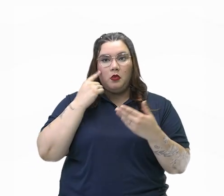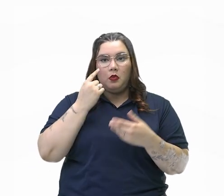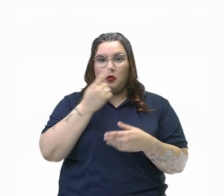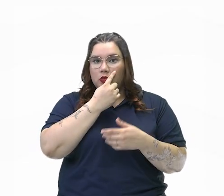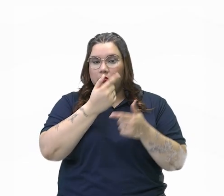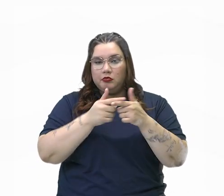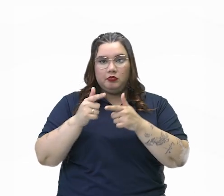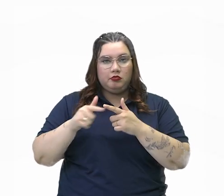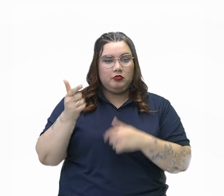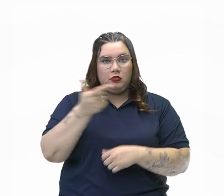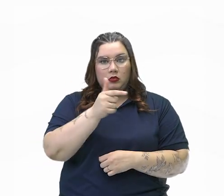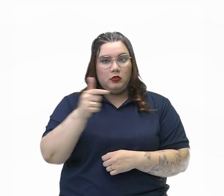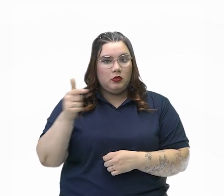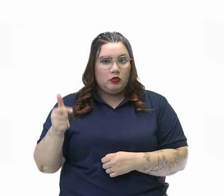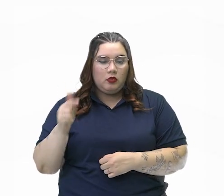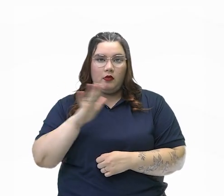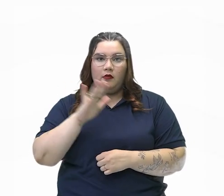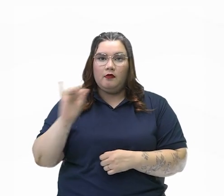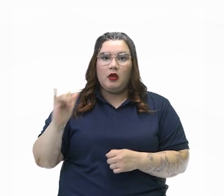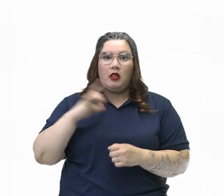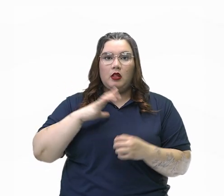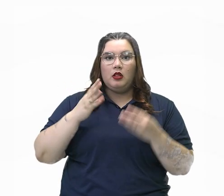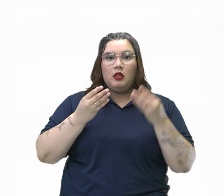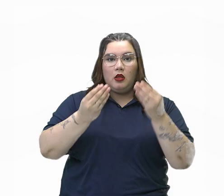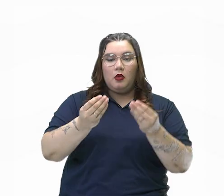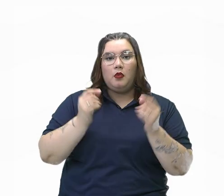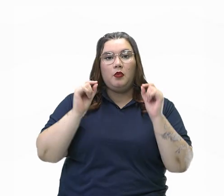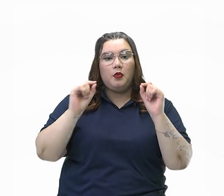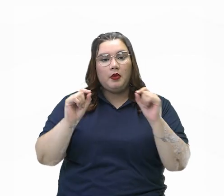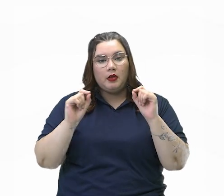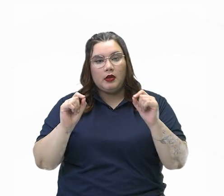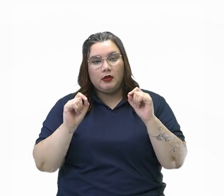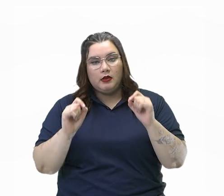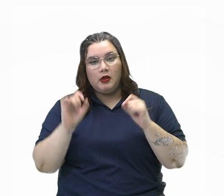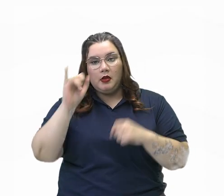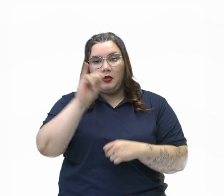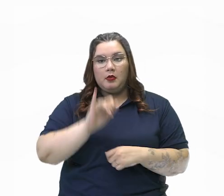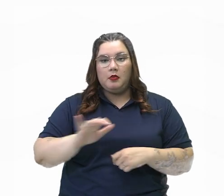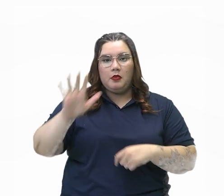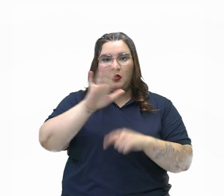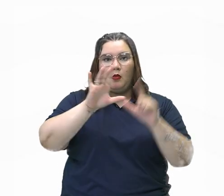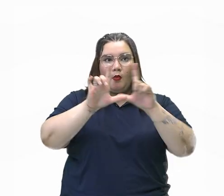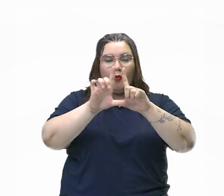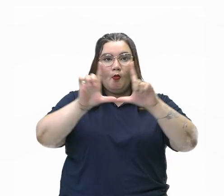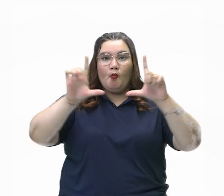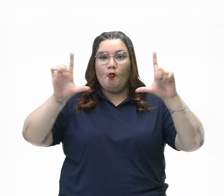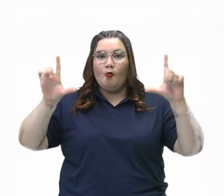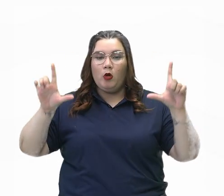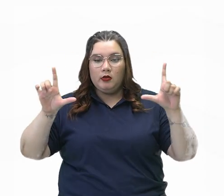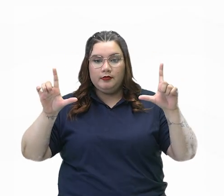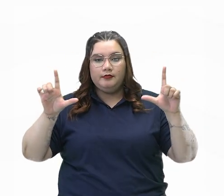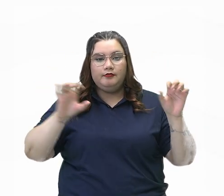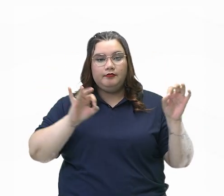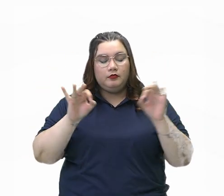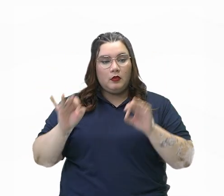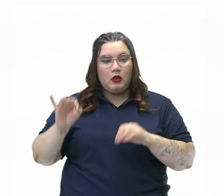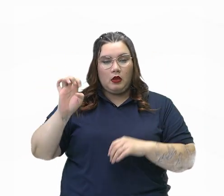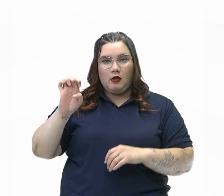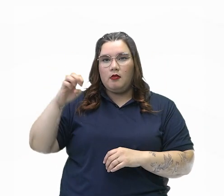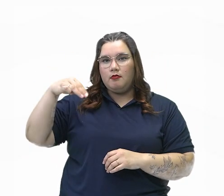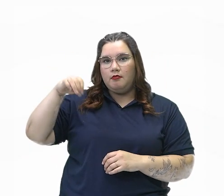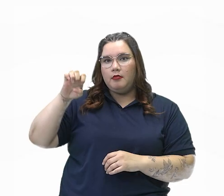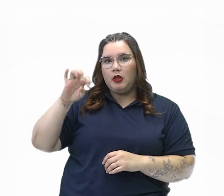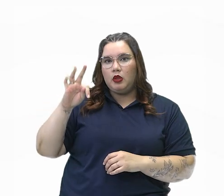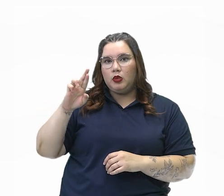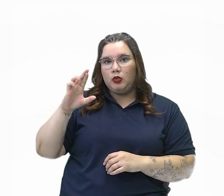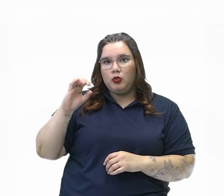defeito, né? Vai proporcionar o quê? Vai proporcionar uma imagem nítida. Então, emetropia é